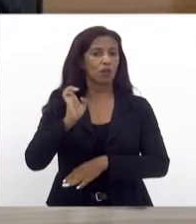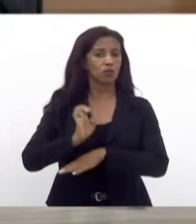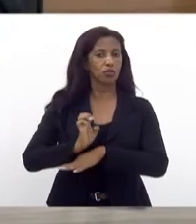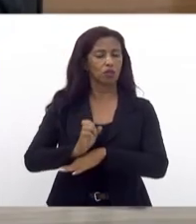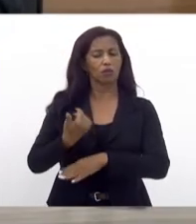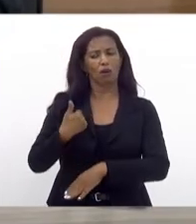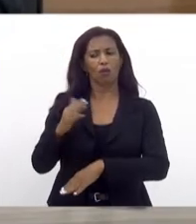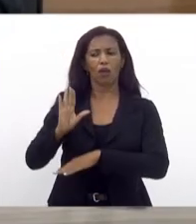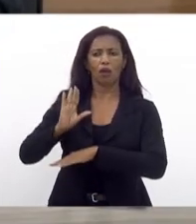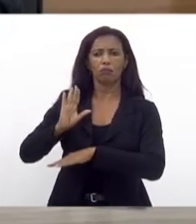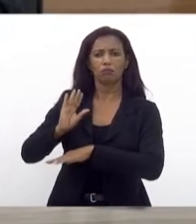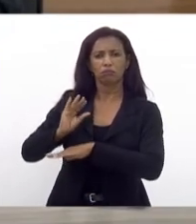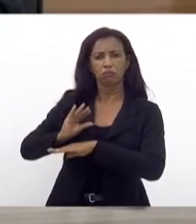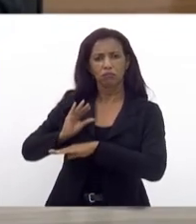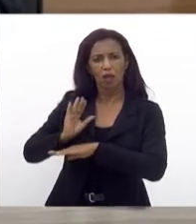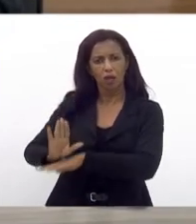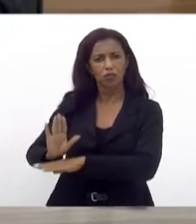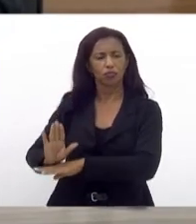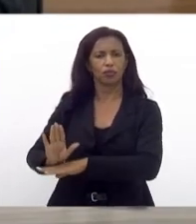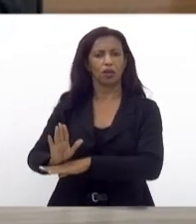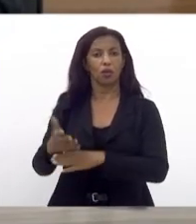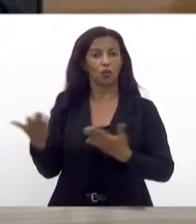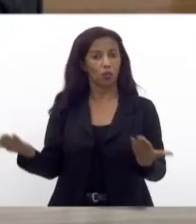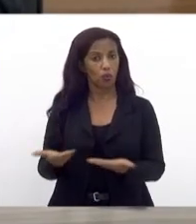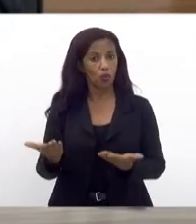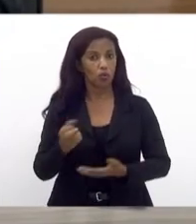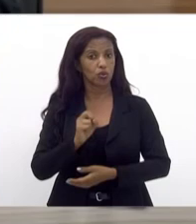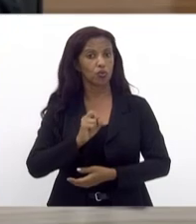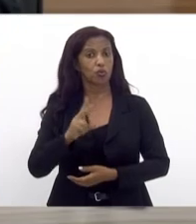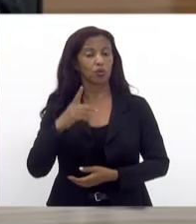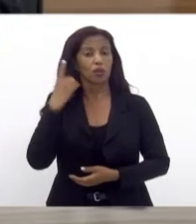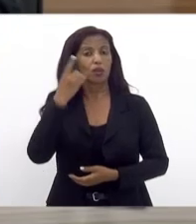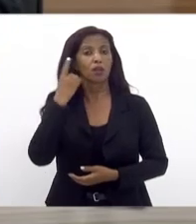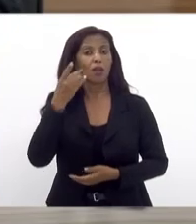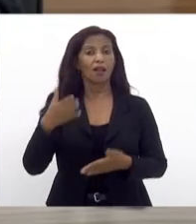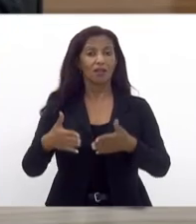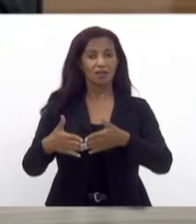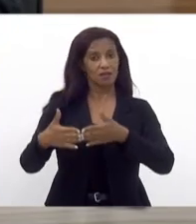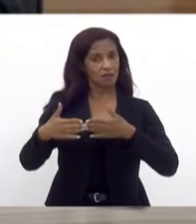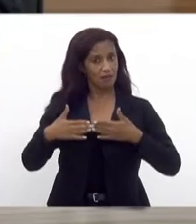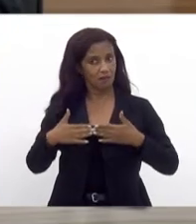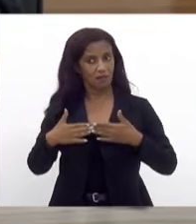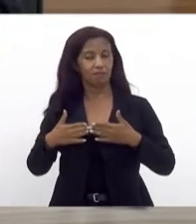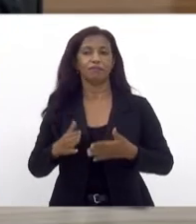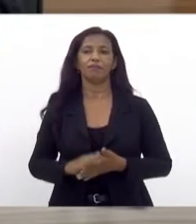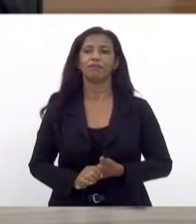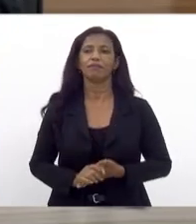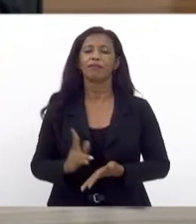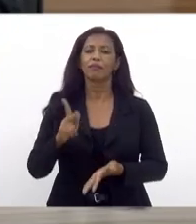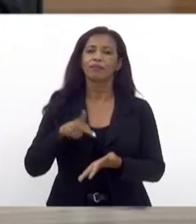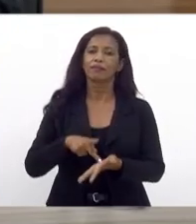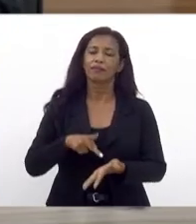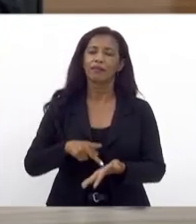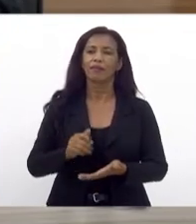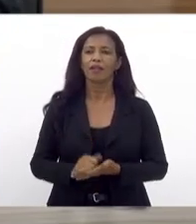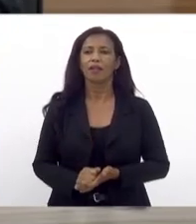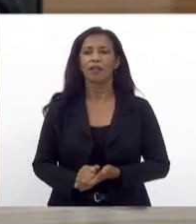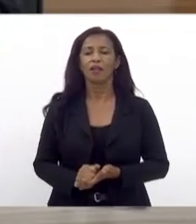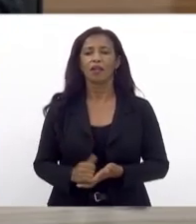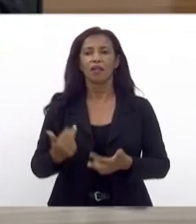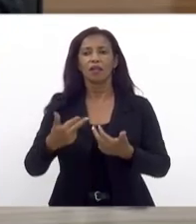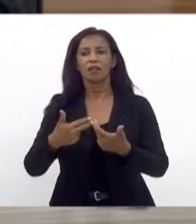contribuir. Eu sou hoje, Eduardo, deputado licenciado. Na verdade, essa